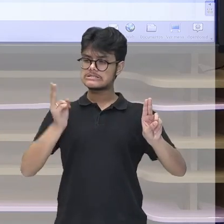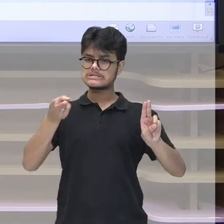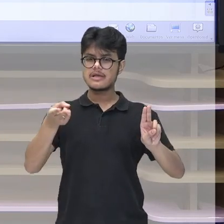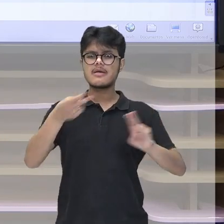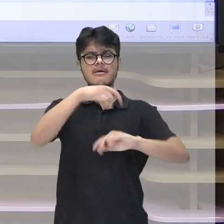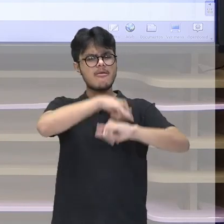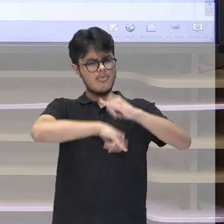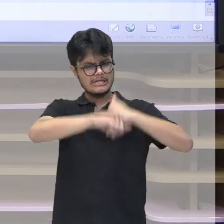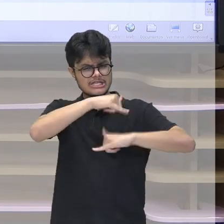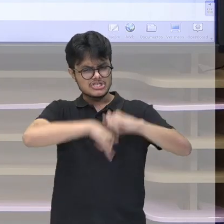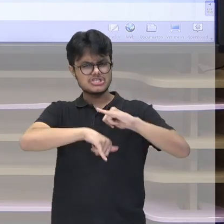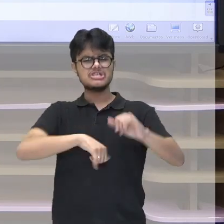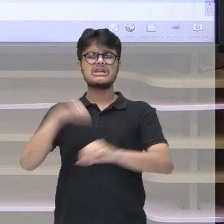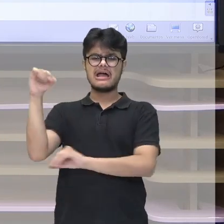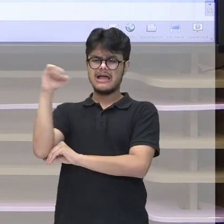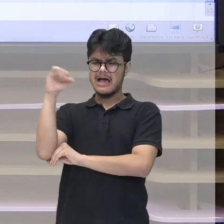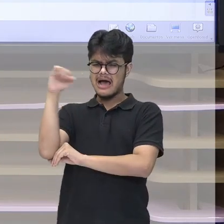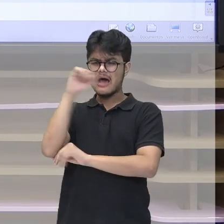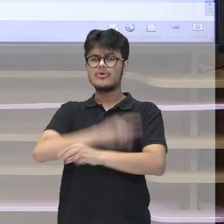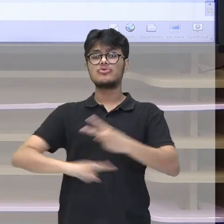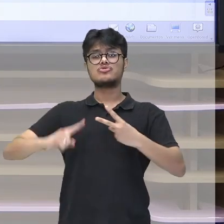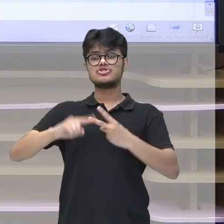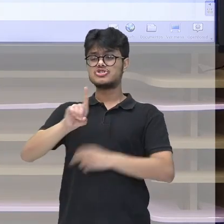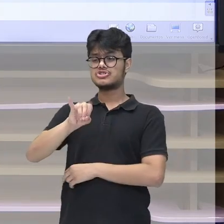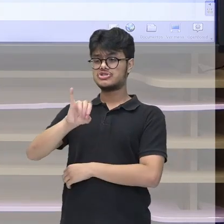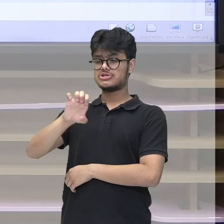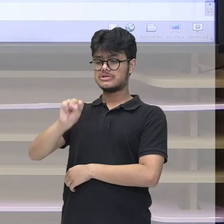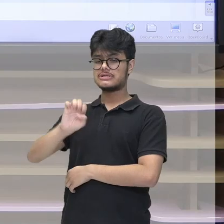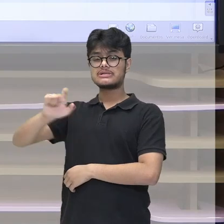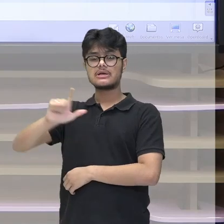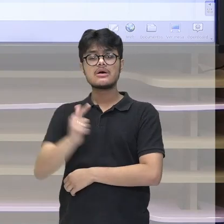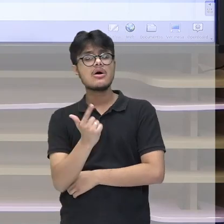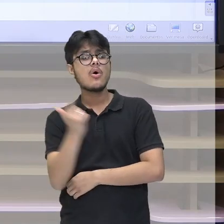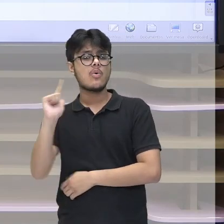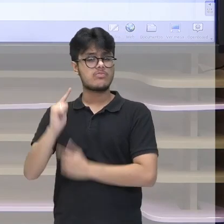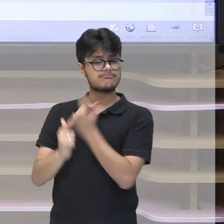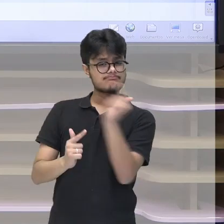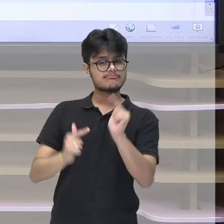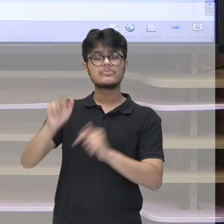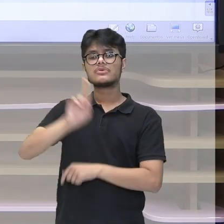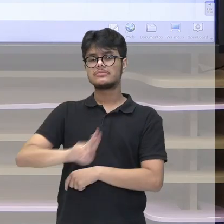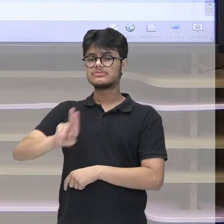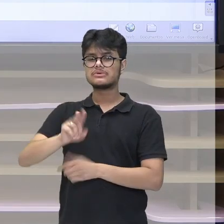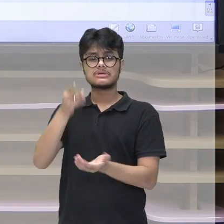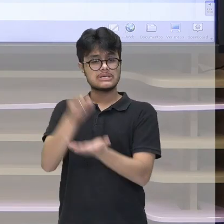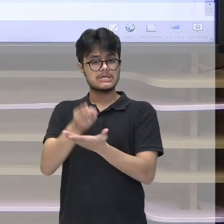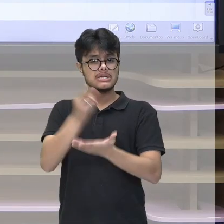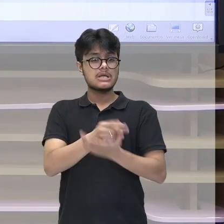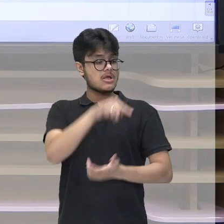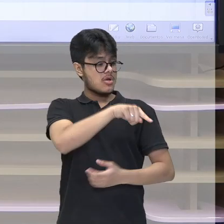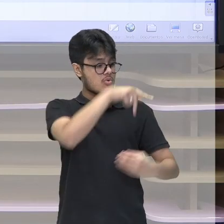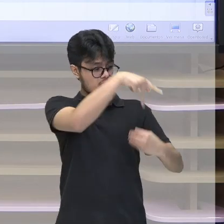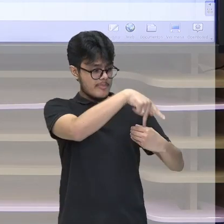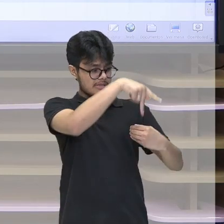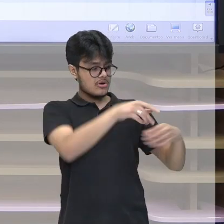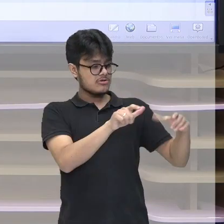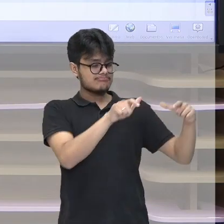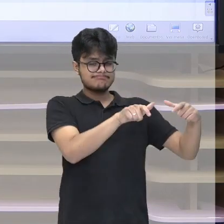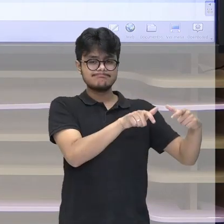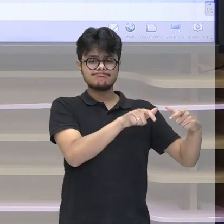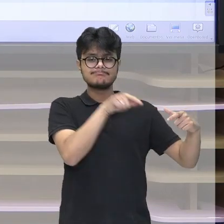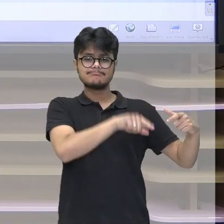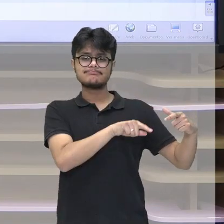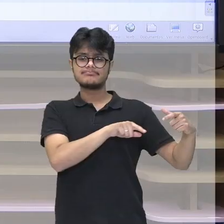né? Como a gasolina, o diesel, mas nós temos outros materiais que são retirados do petróleo, como a gente